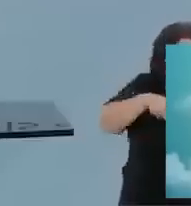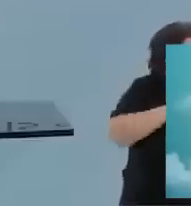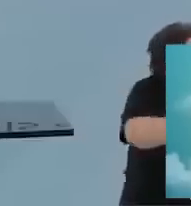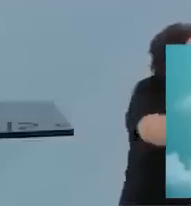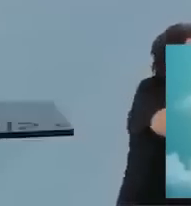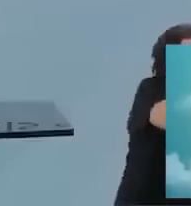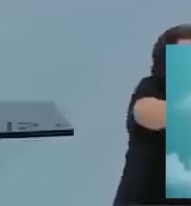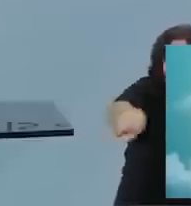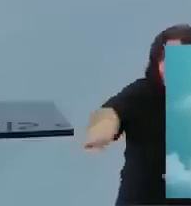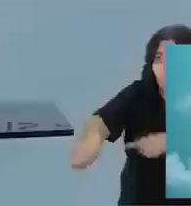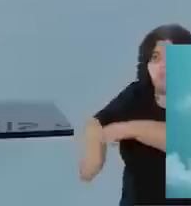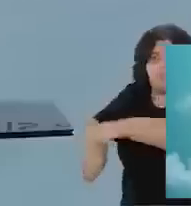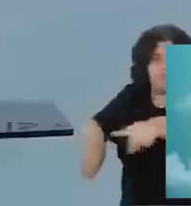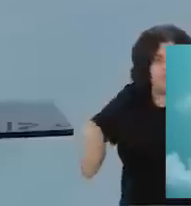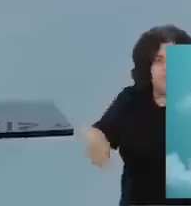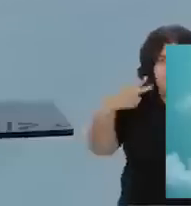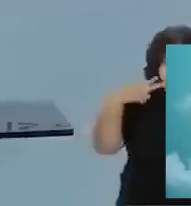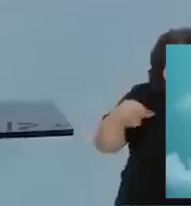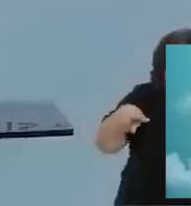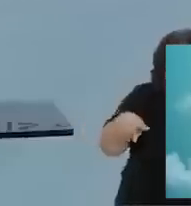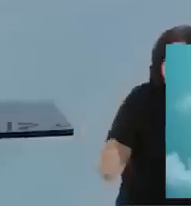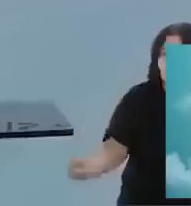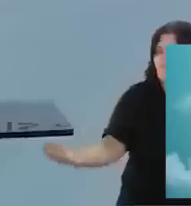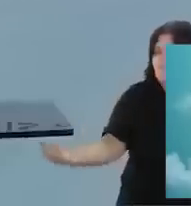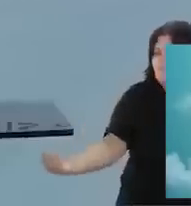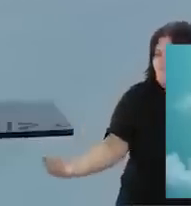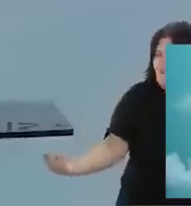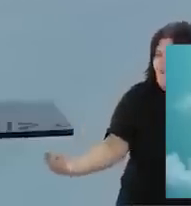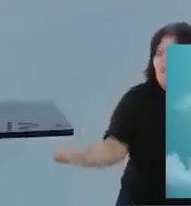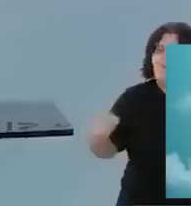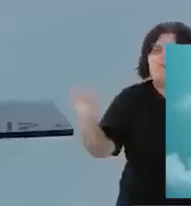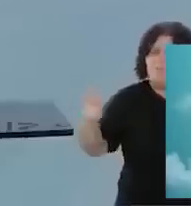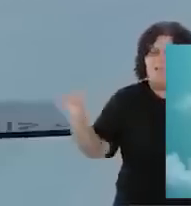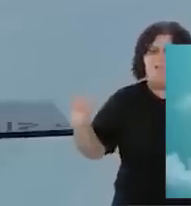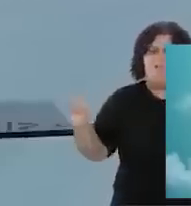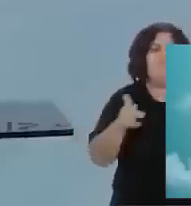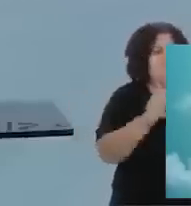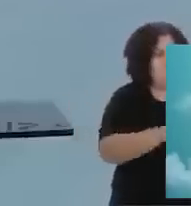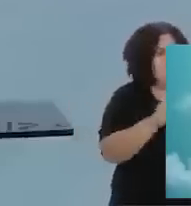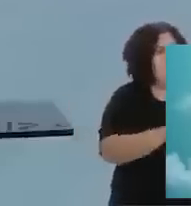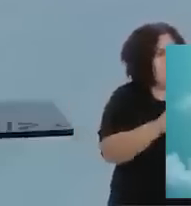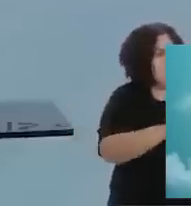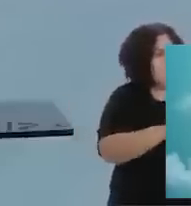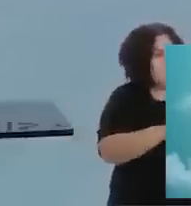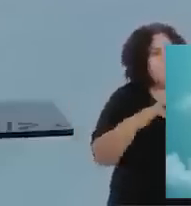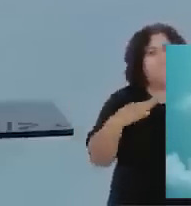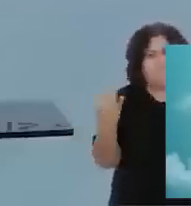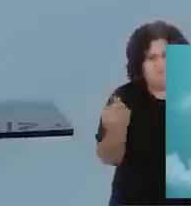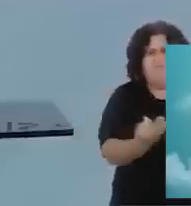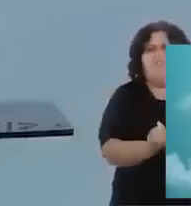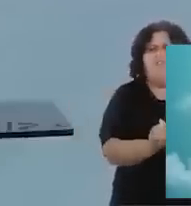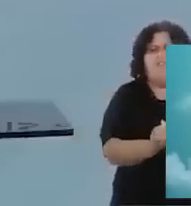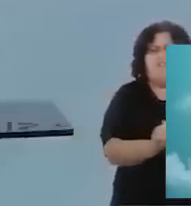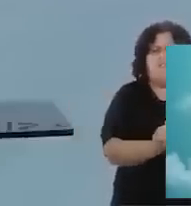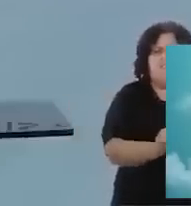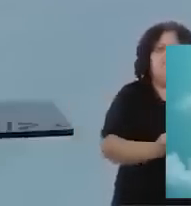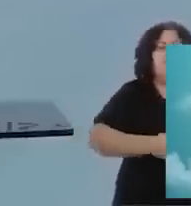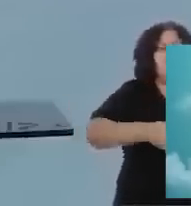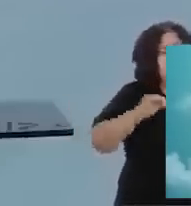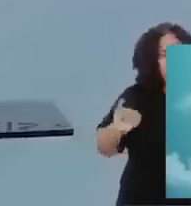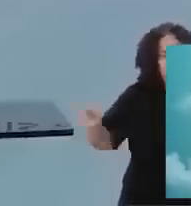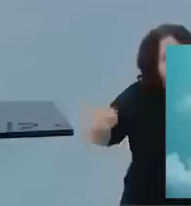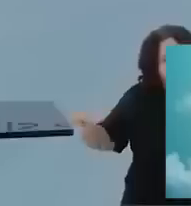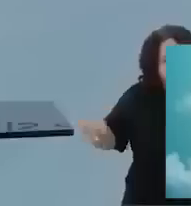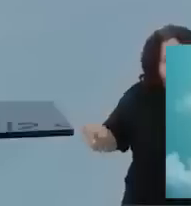aqui olhe para o seu irmão como um irmão de sangue, amando cordialmente, com amor